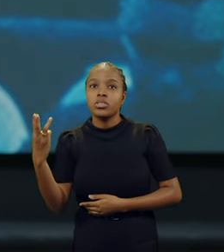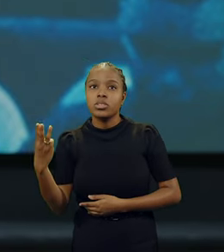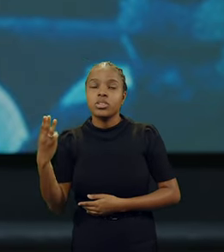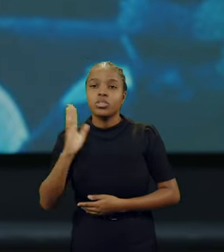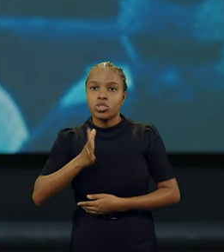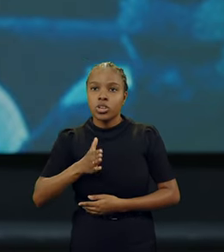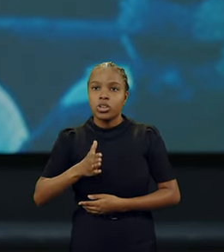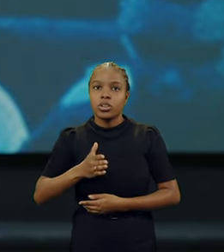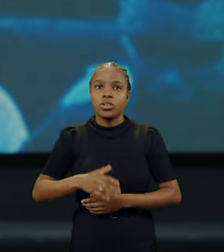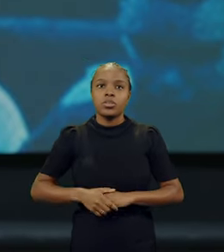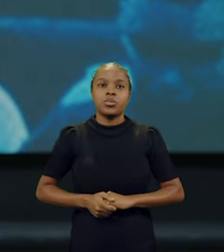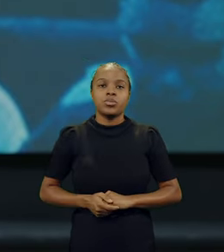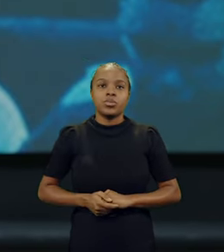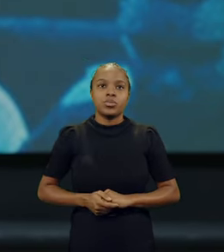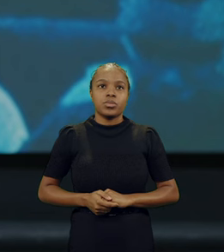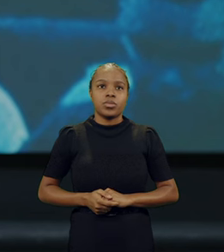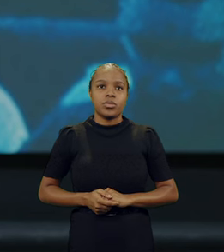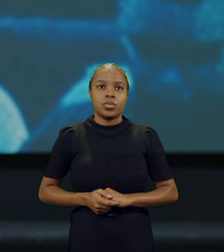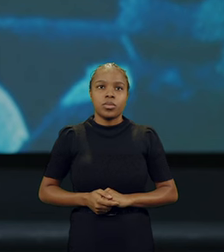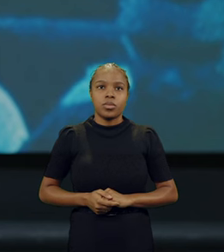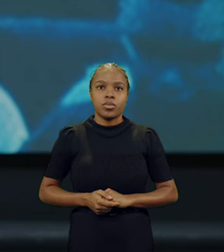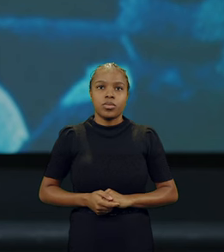já.